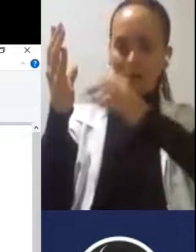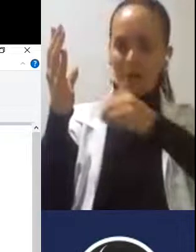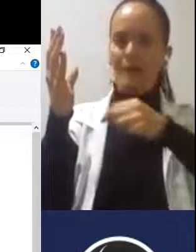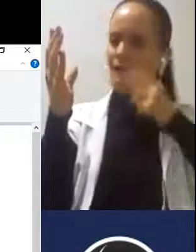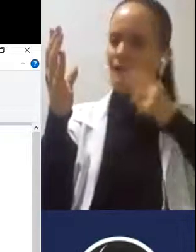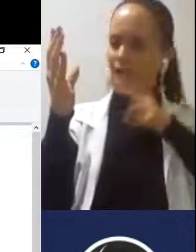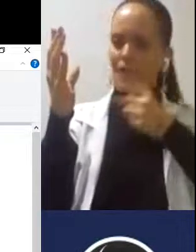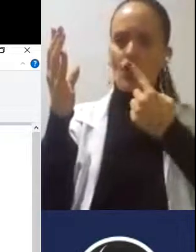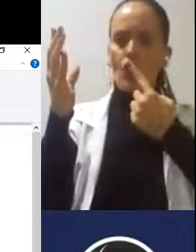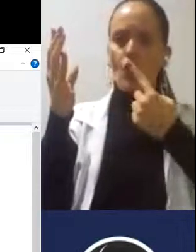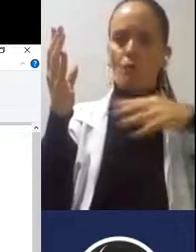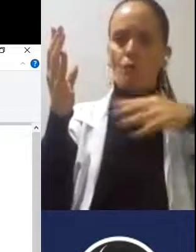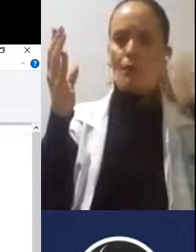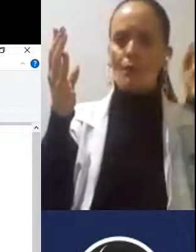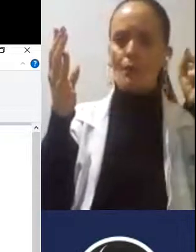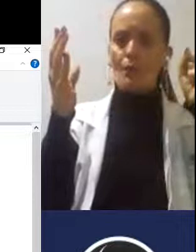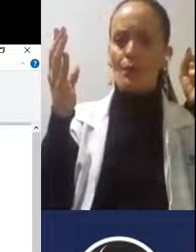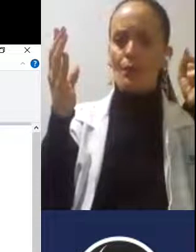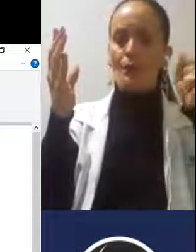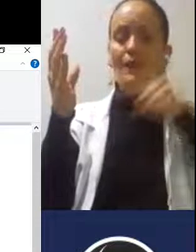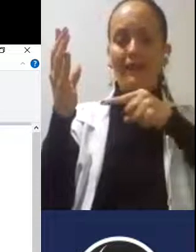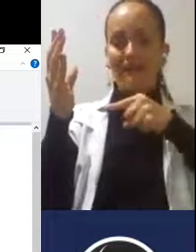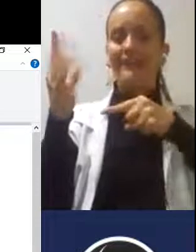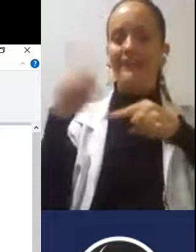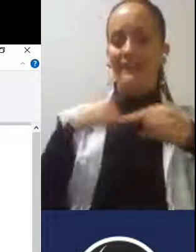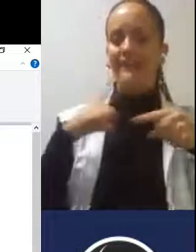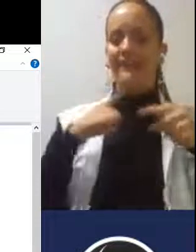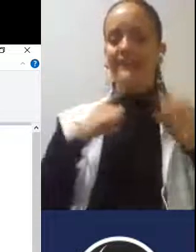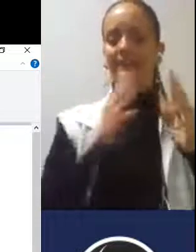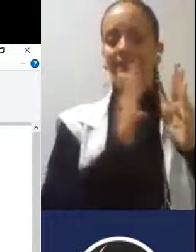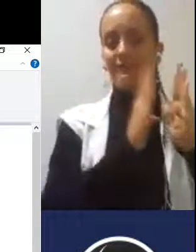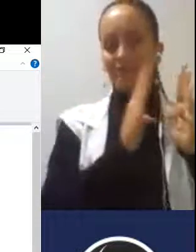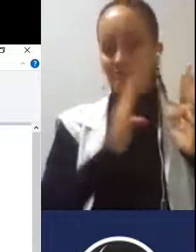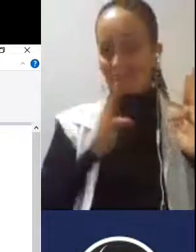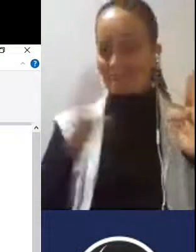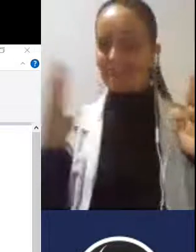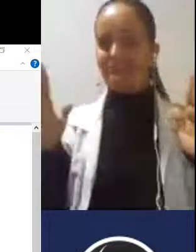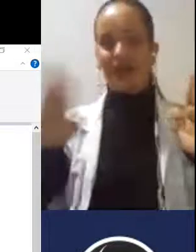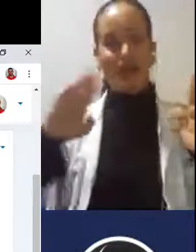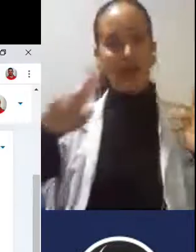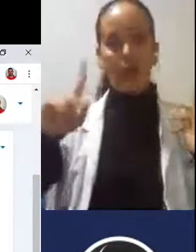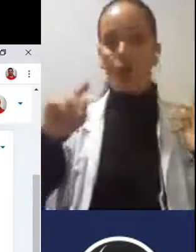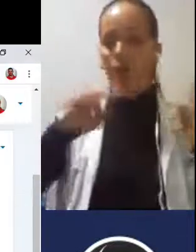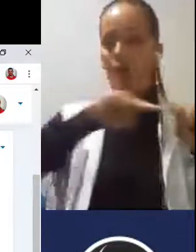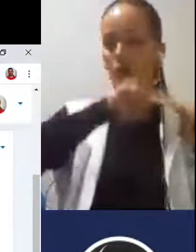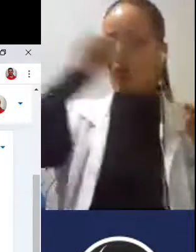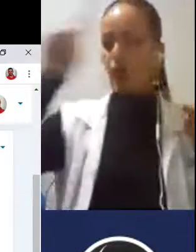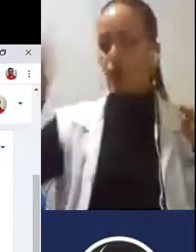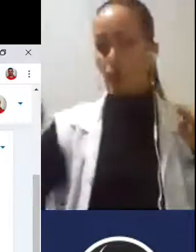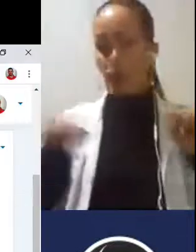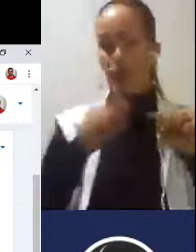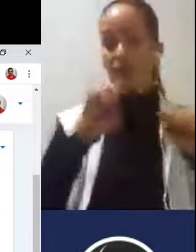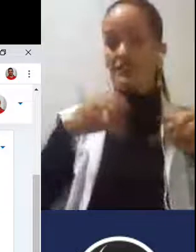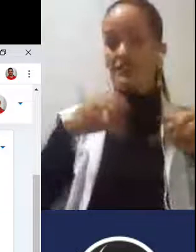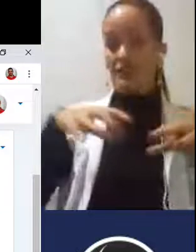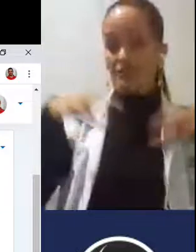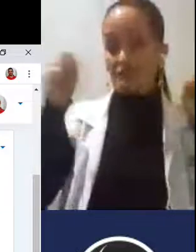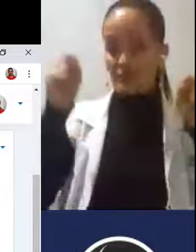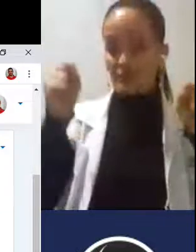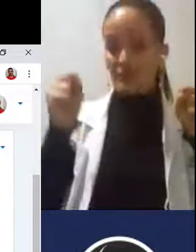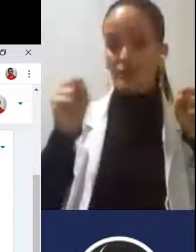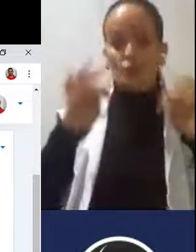outras cargas tem essa associação em série, tranquilo? E aí, no livro texto de vocês, vai mostrar que tem várias